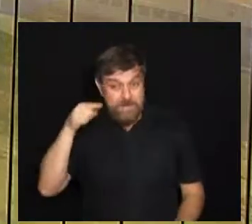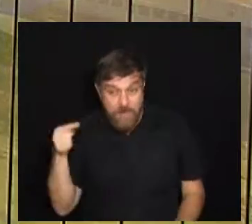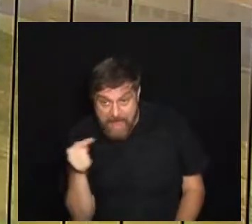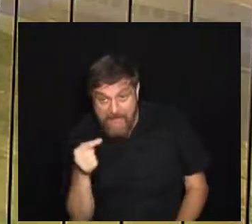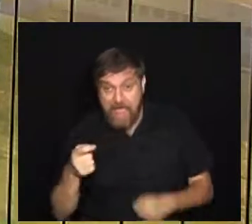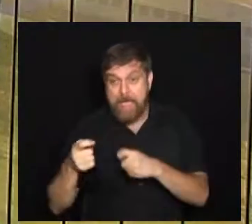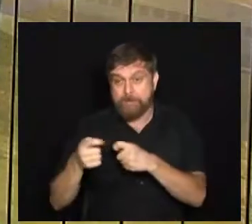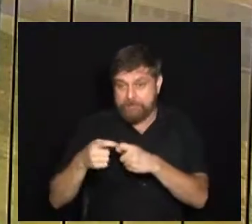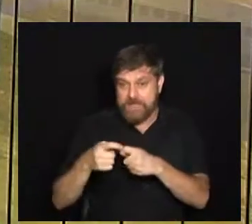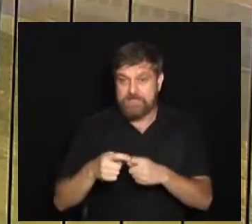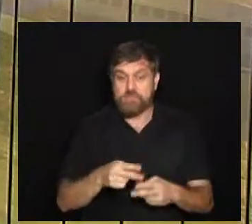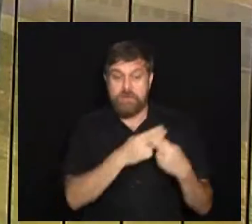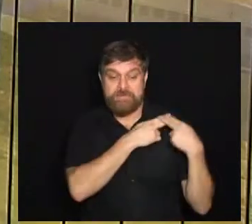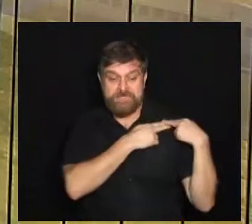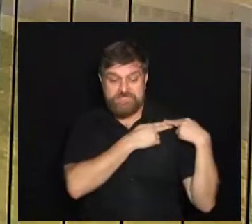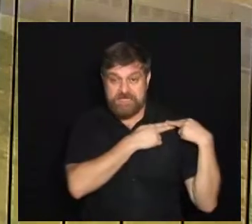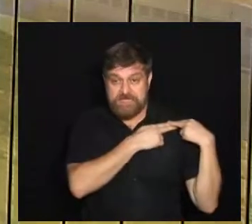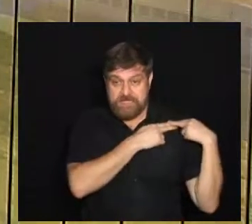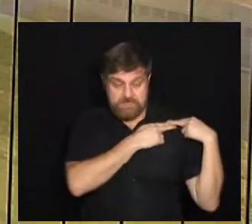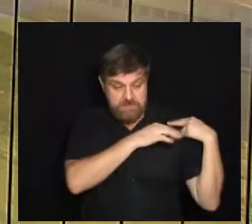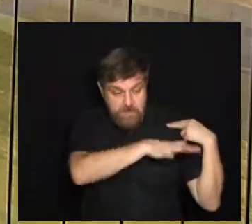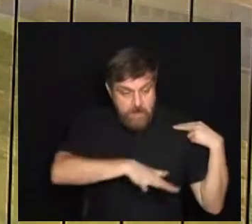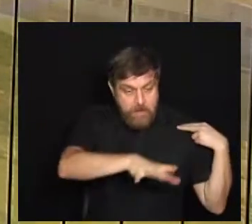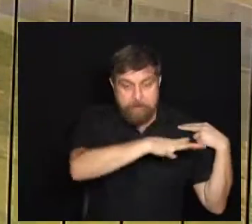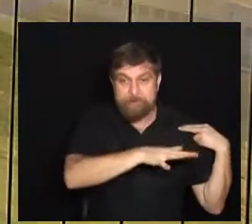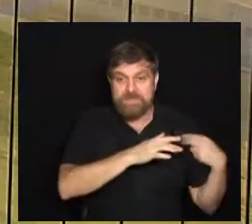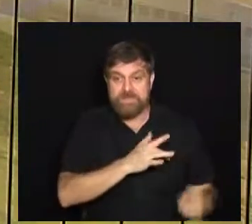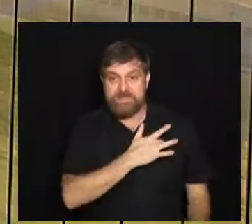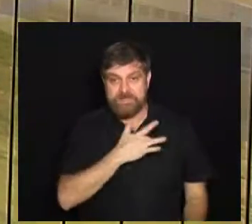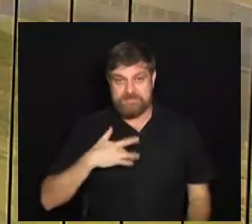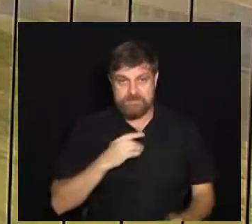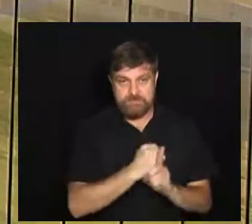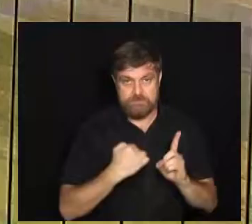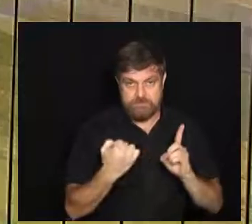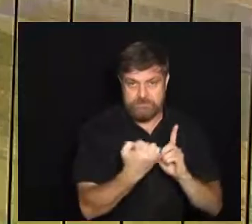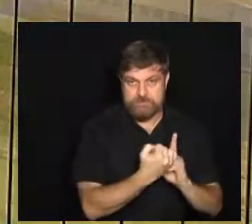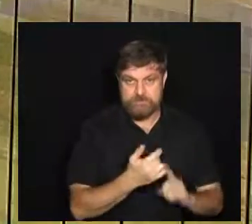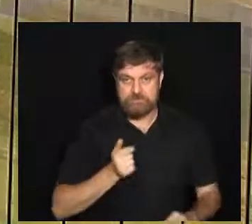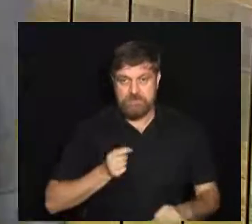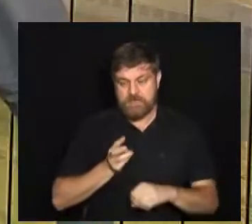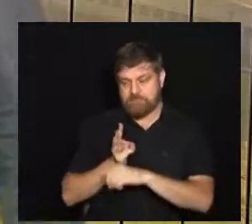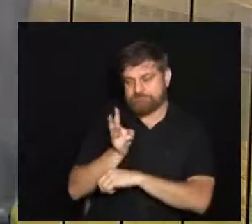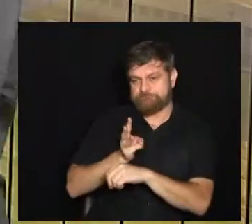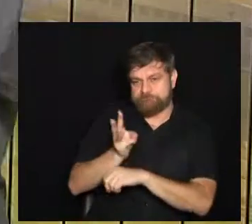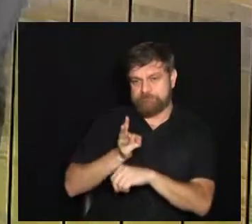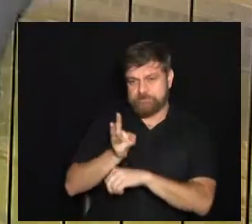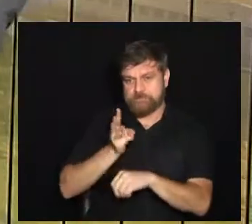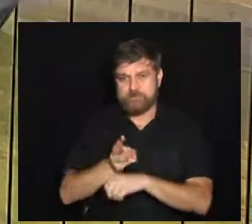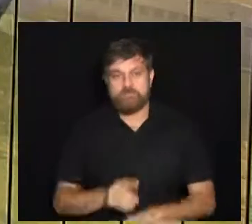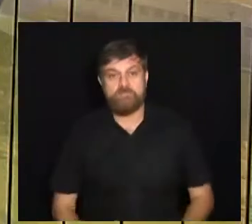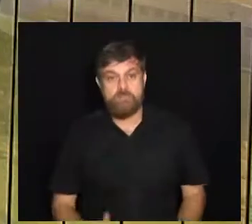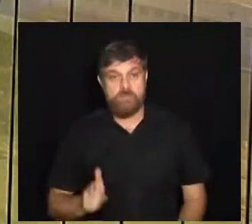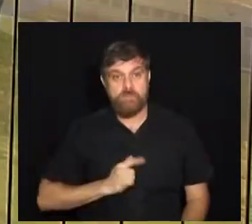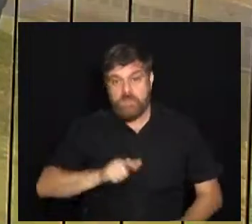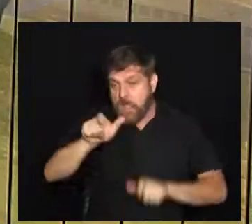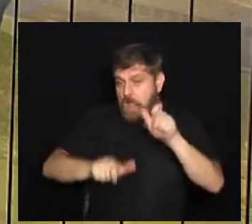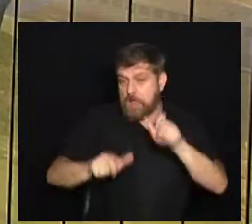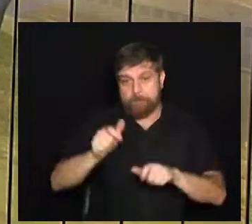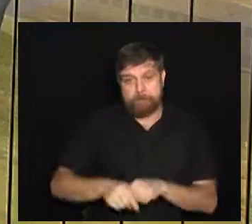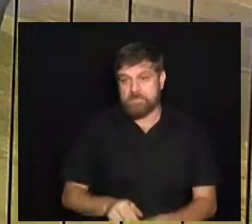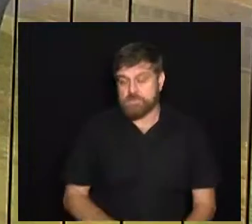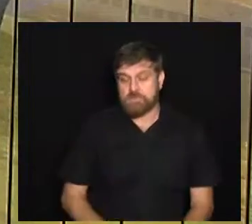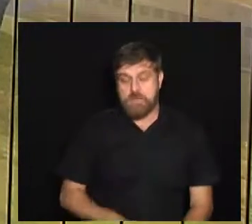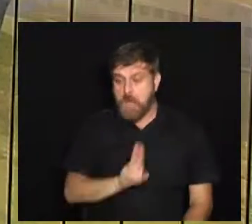é médico também presidente da comissão de política social e saúde bombando nosso whatsapp eu vou continuar a pessoa não se